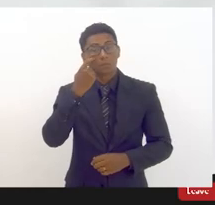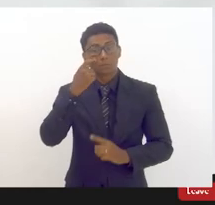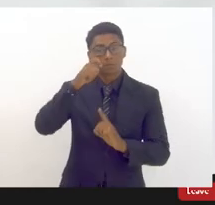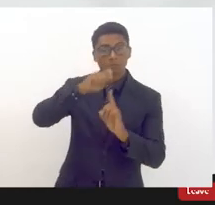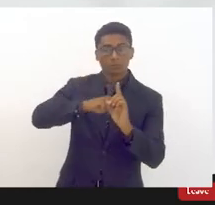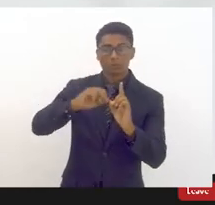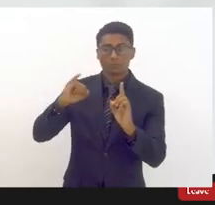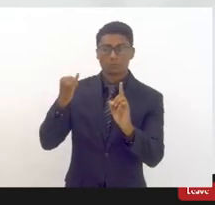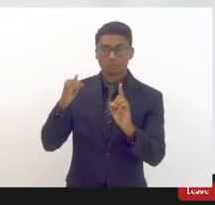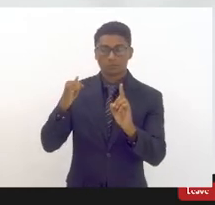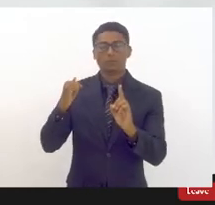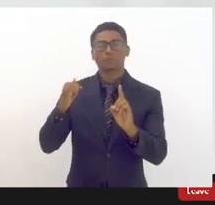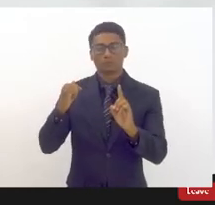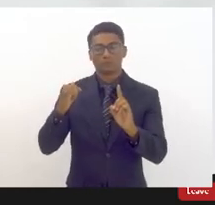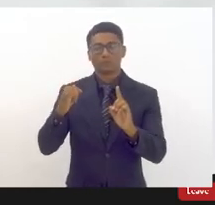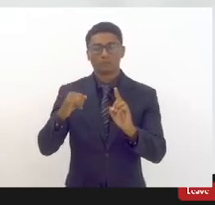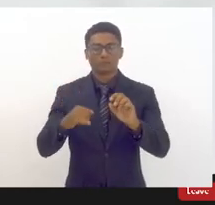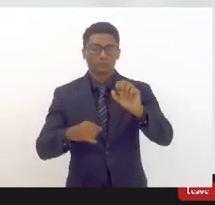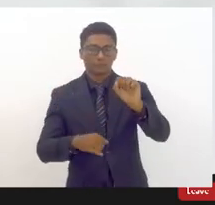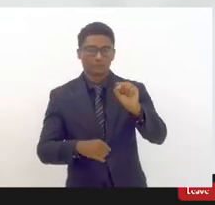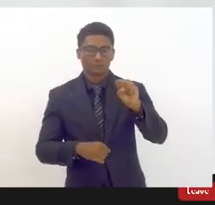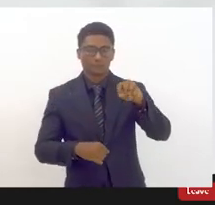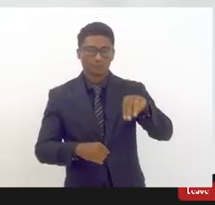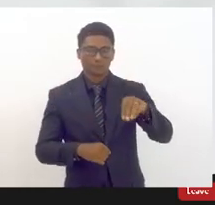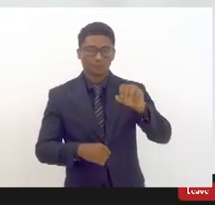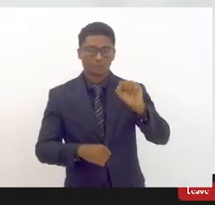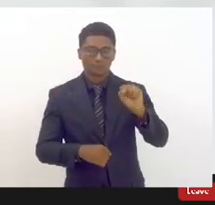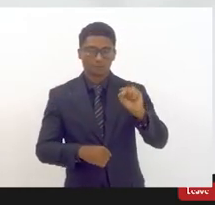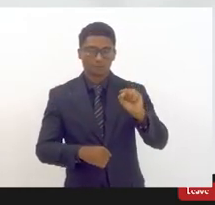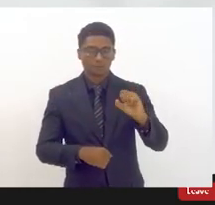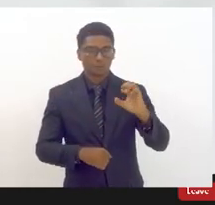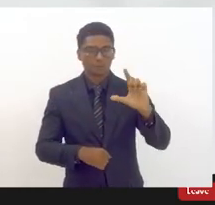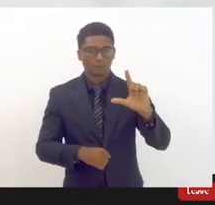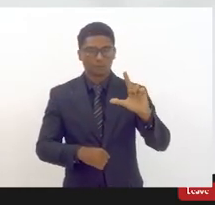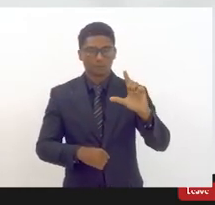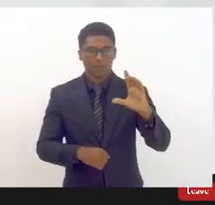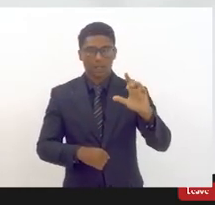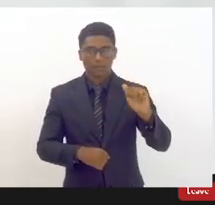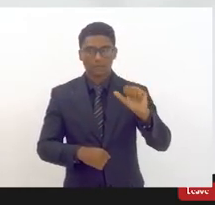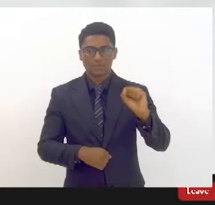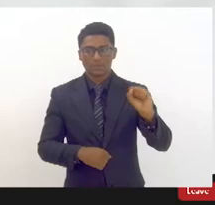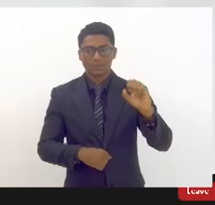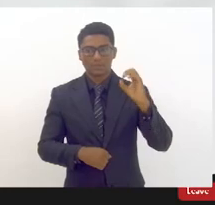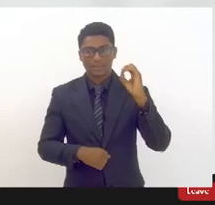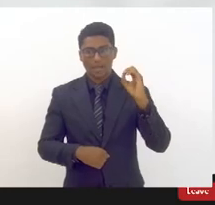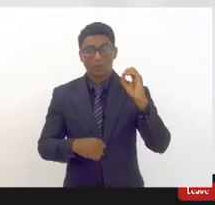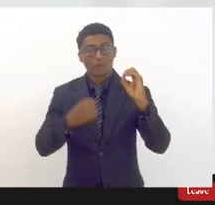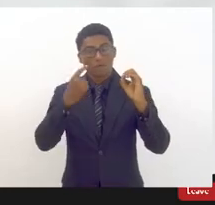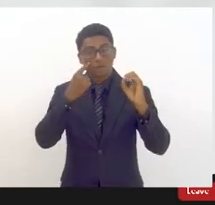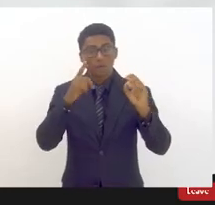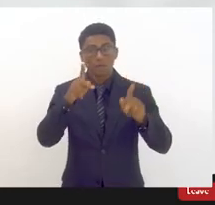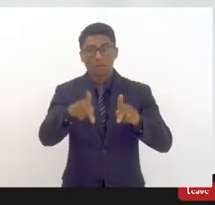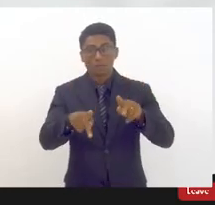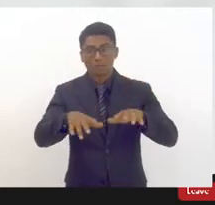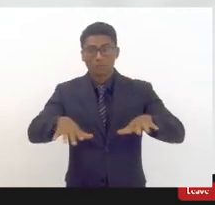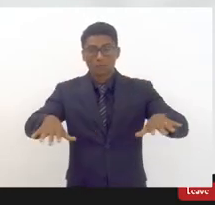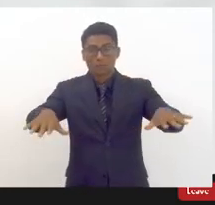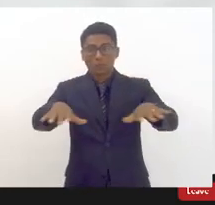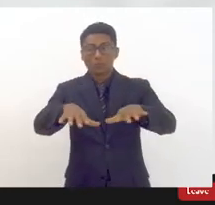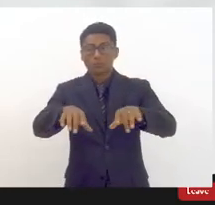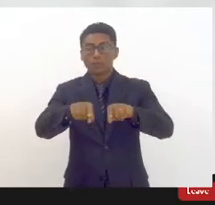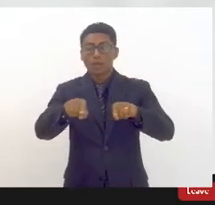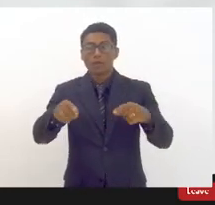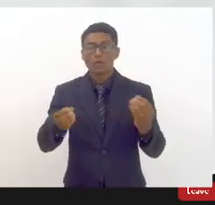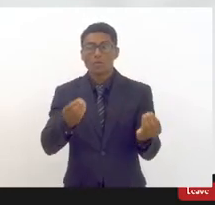janeiro, do SMS Classe Zero, até para testar a reação da população, enfim, porque é um formato diferente.